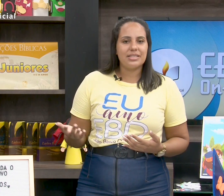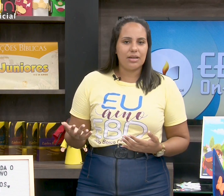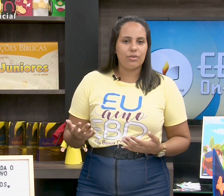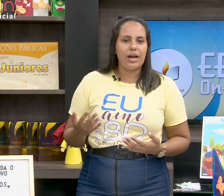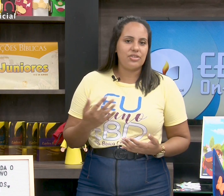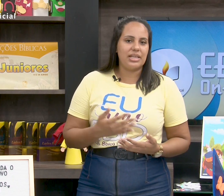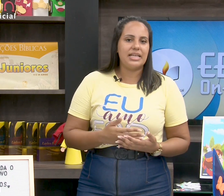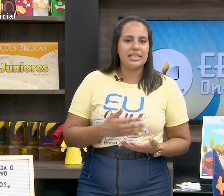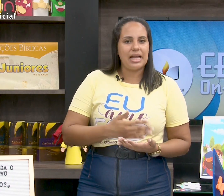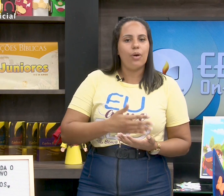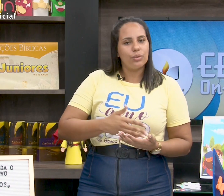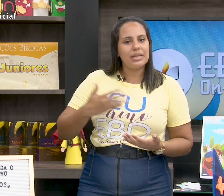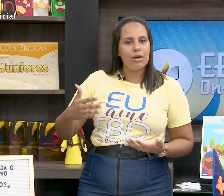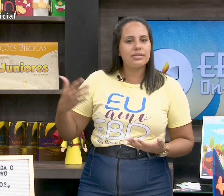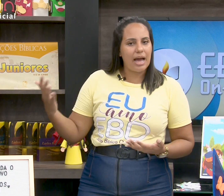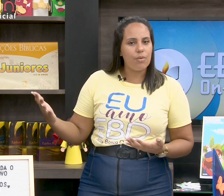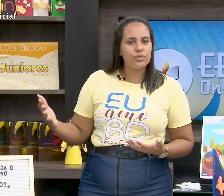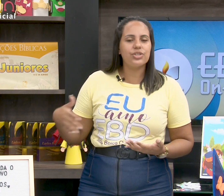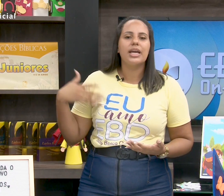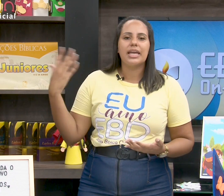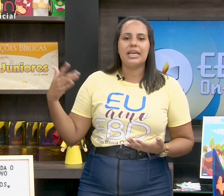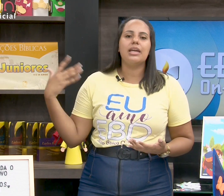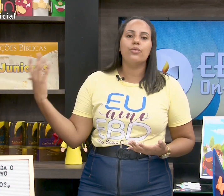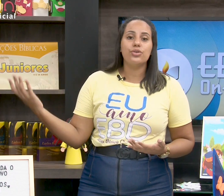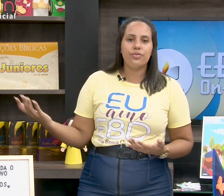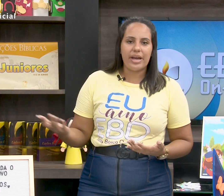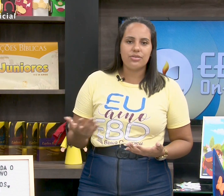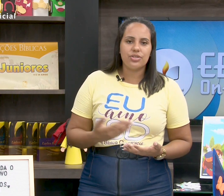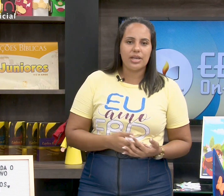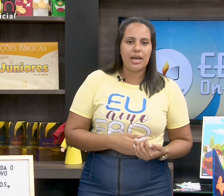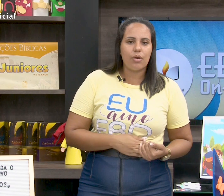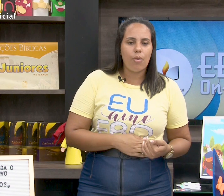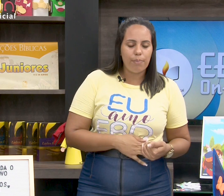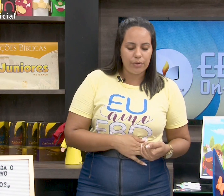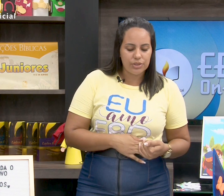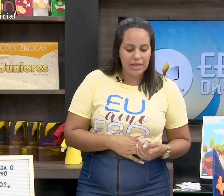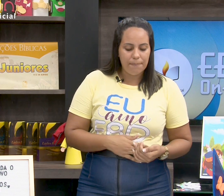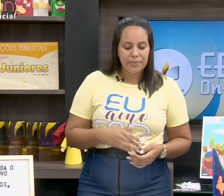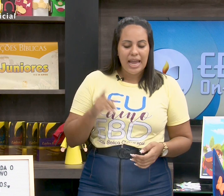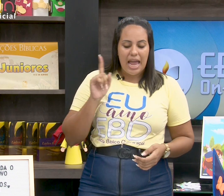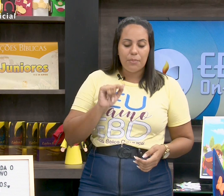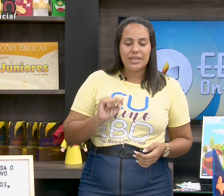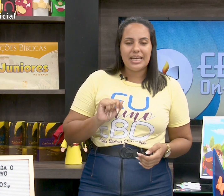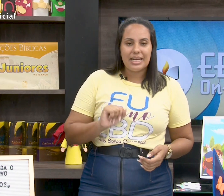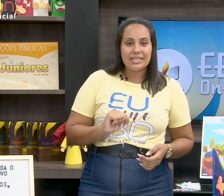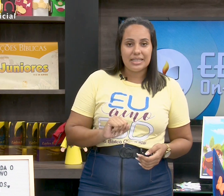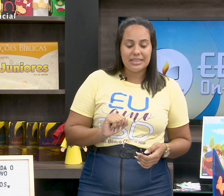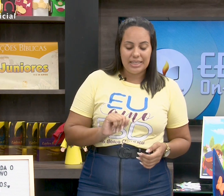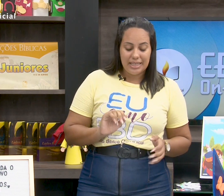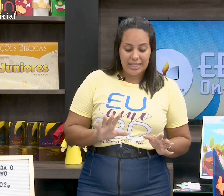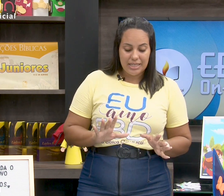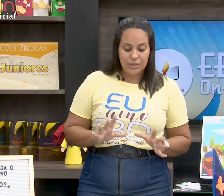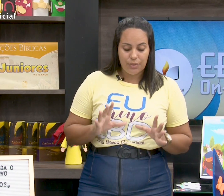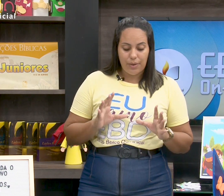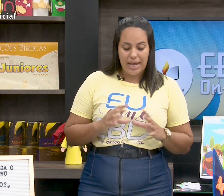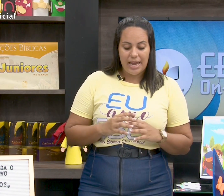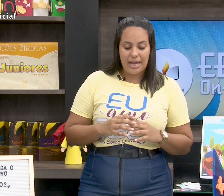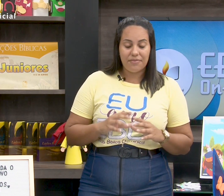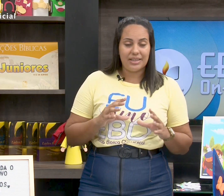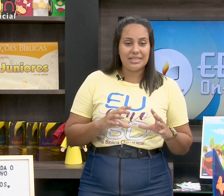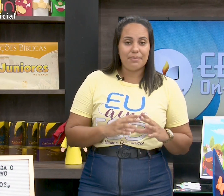capítulo e versículo. A gente recita o tal Salmos e os versos que ele compôs, tá? É muito interessante